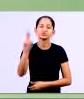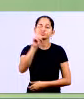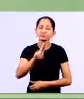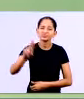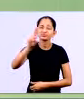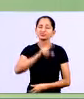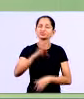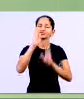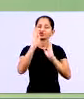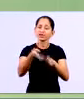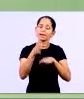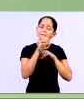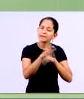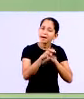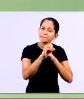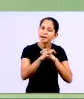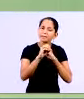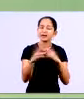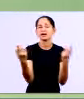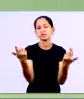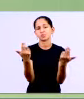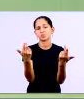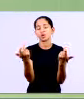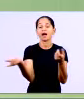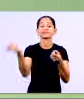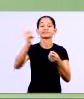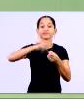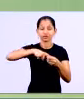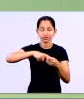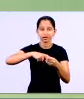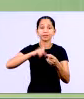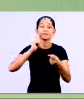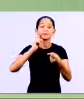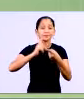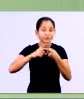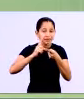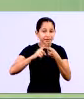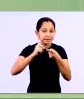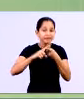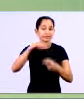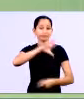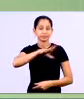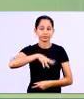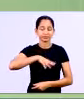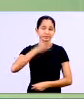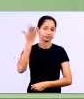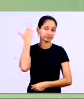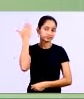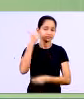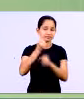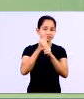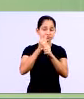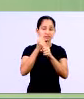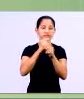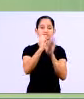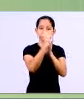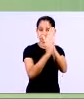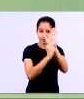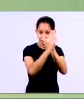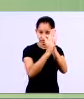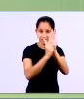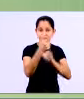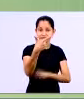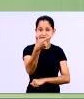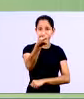já conhecíamos, que nós já empregávamos. E voltaram, porque no português, no início do século XX, já